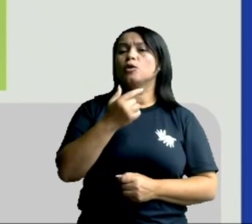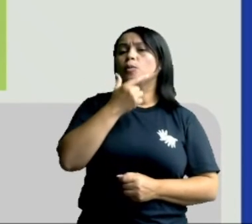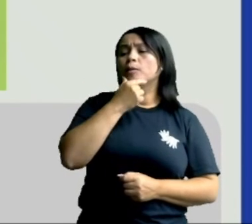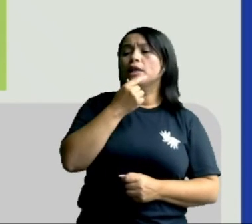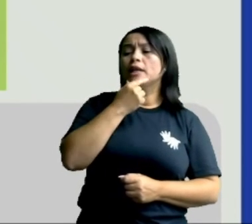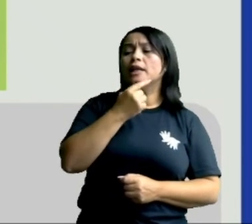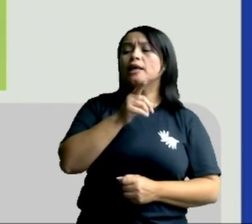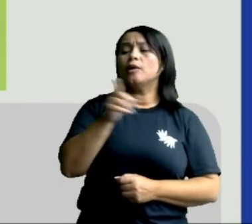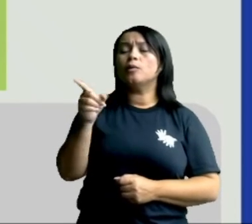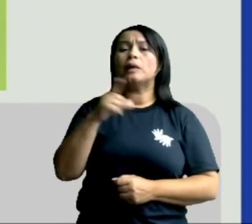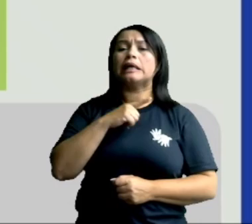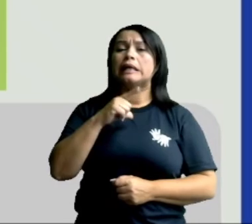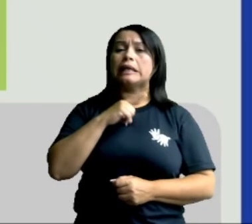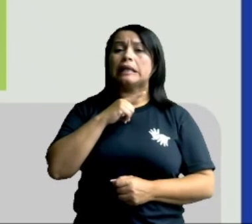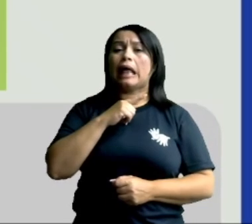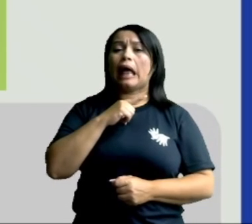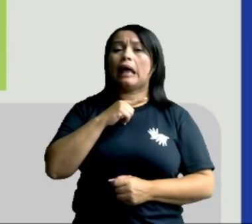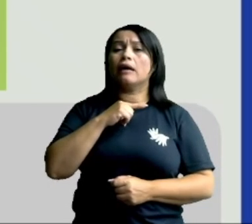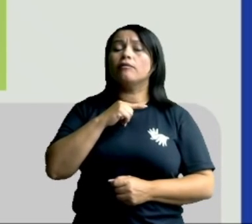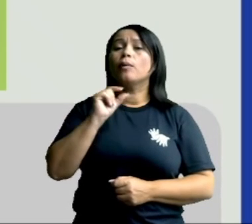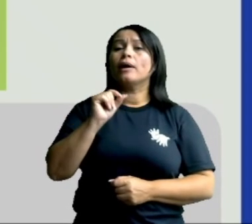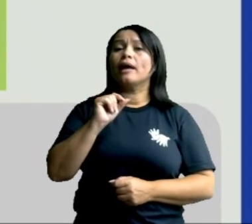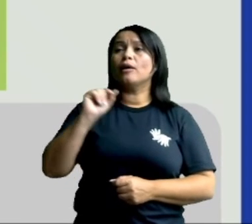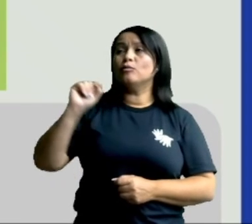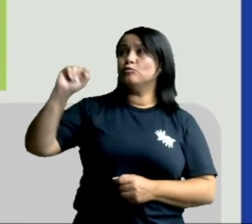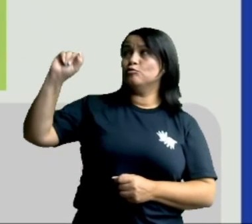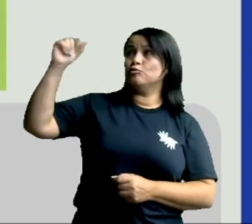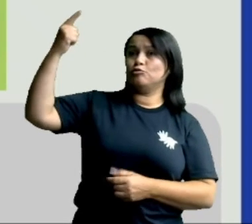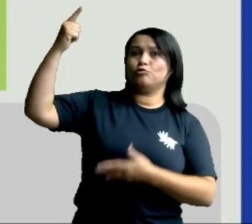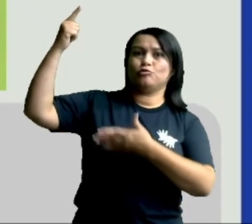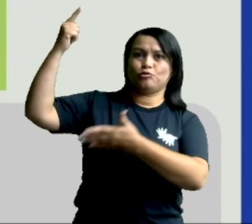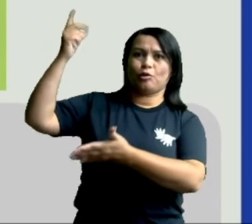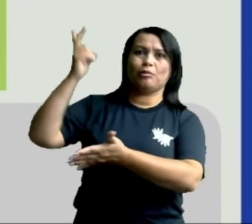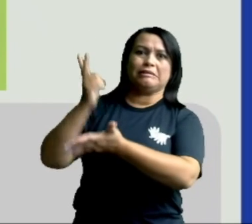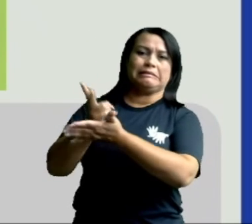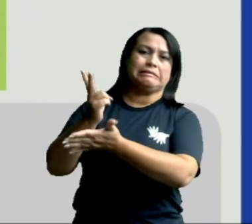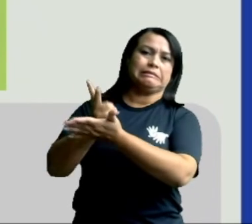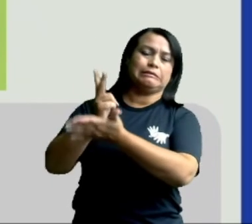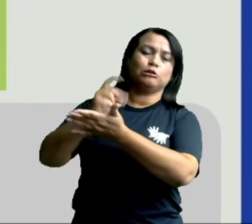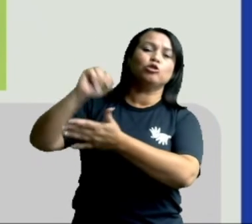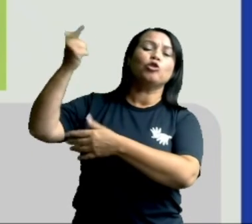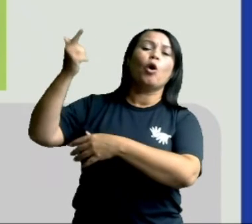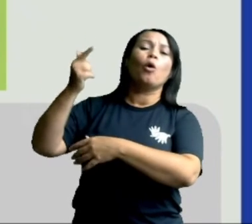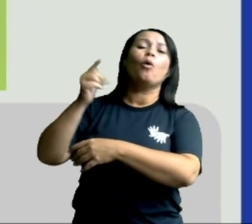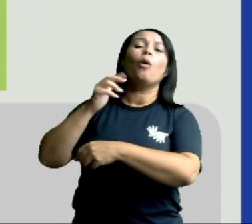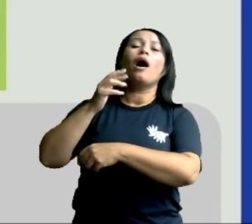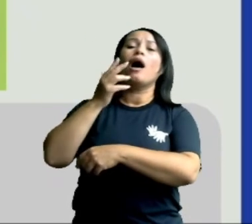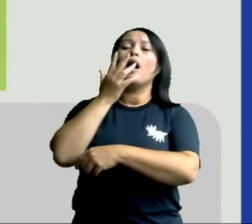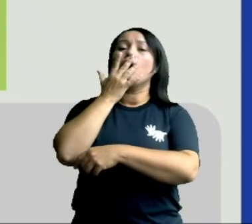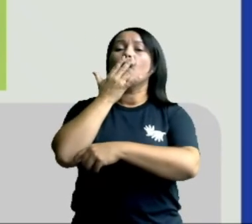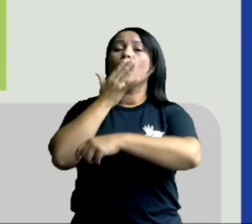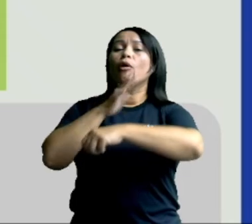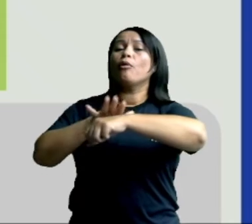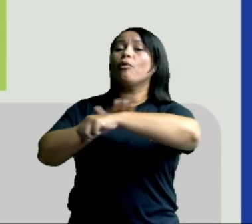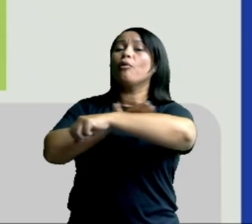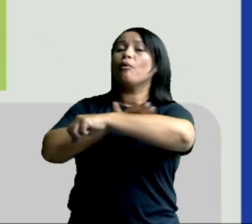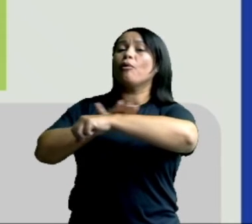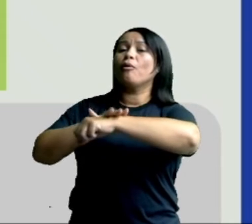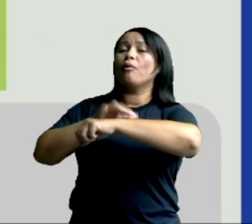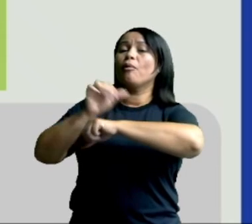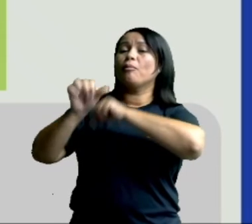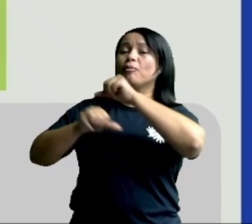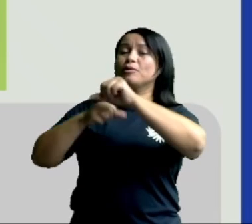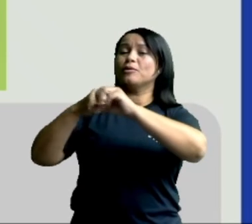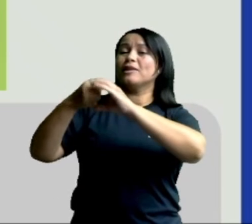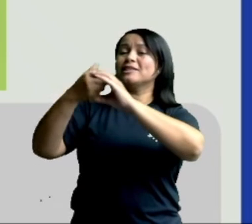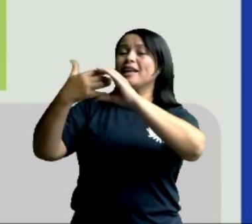uma maior exposição ao sol, aos raios solares, né, começou a apresentar características